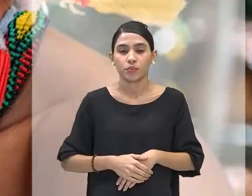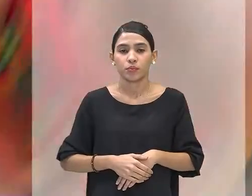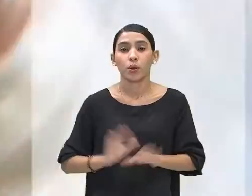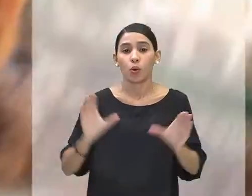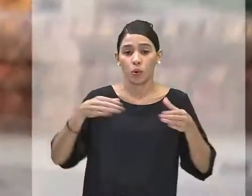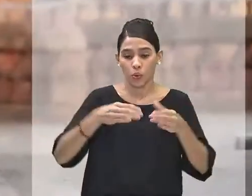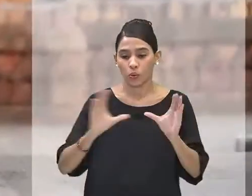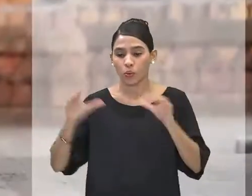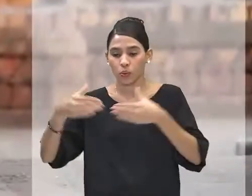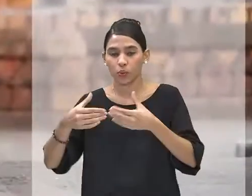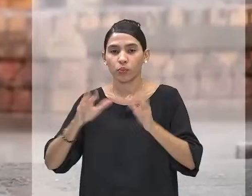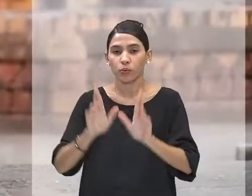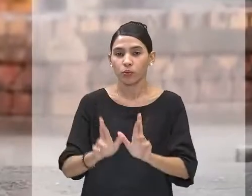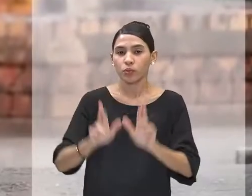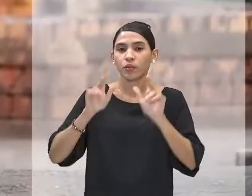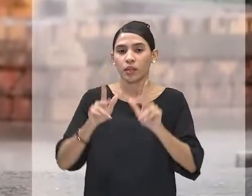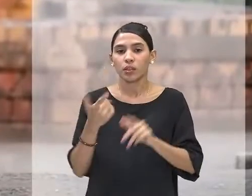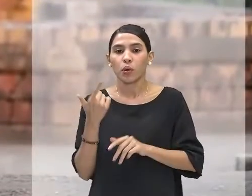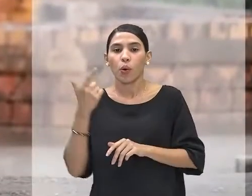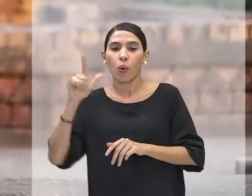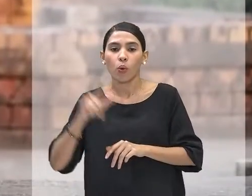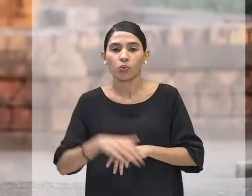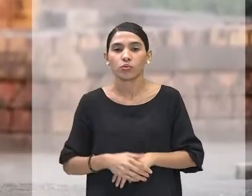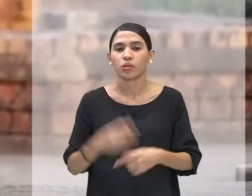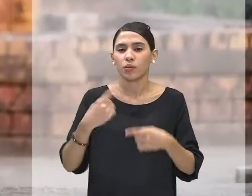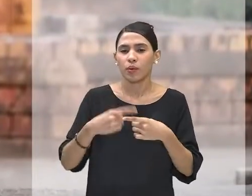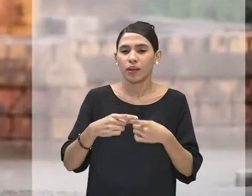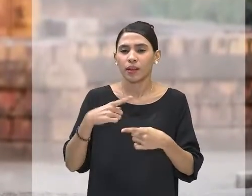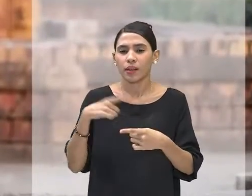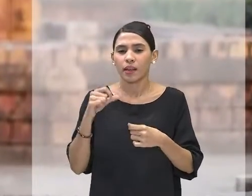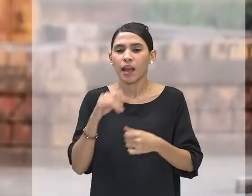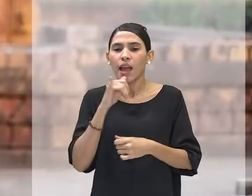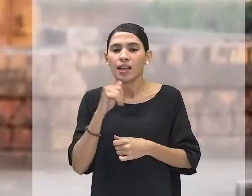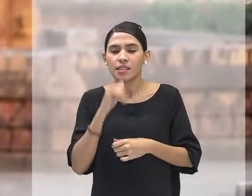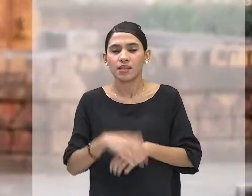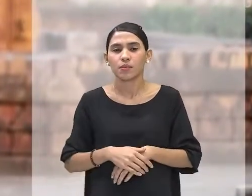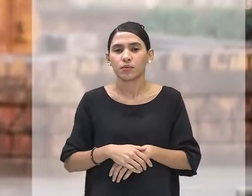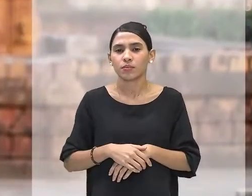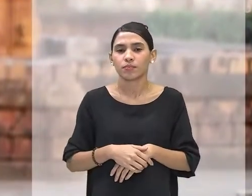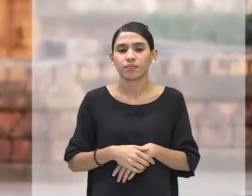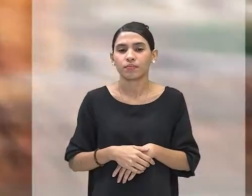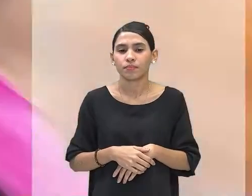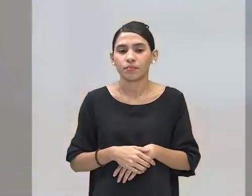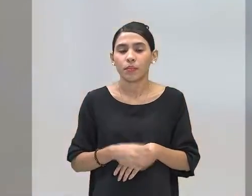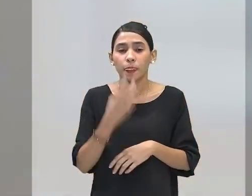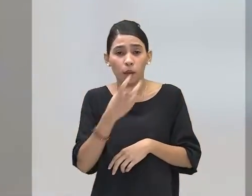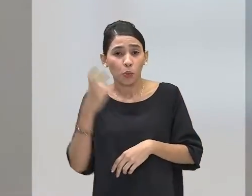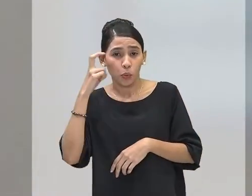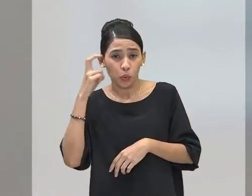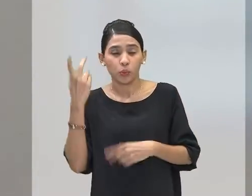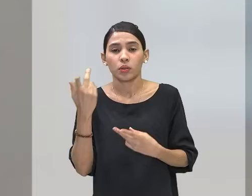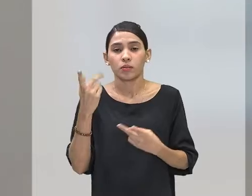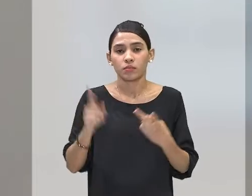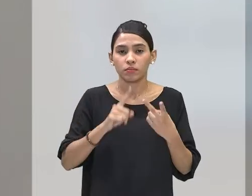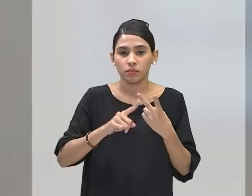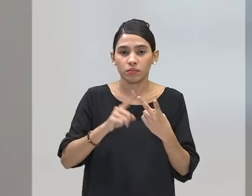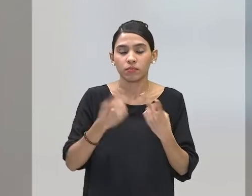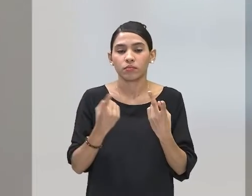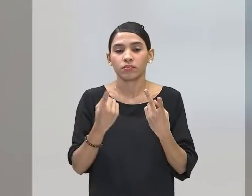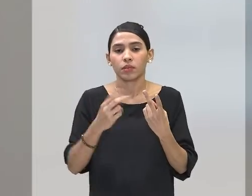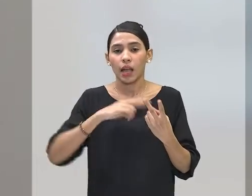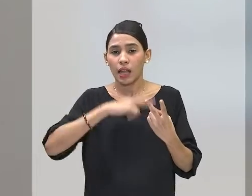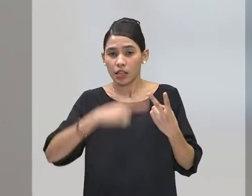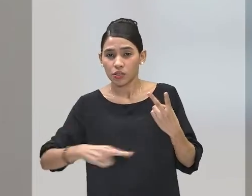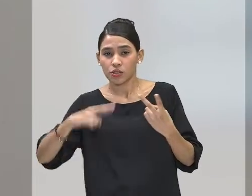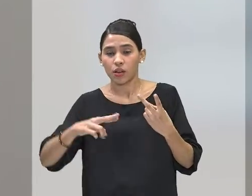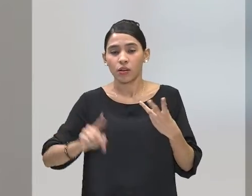veem diferente dos outros por questões, por exemplo, que tem a ver com a cultura, que tem a ver com a questão